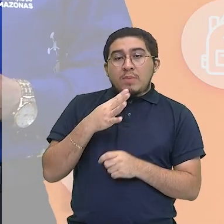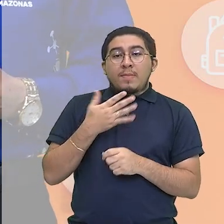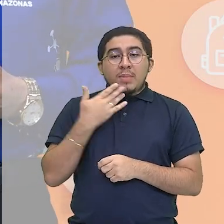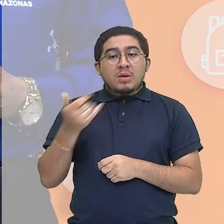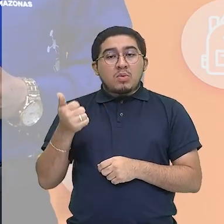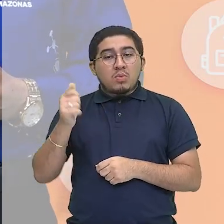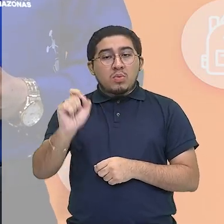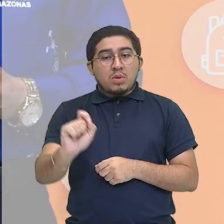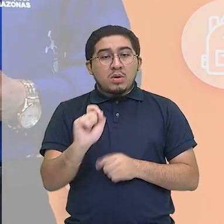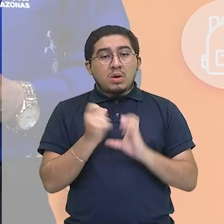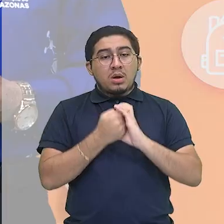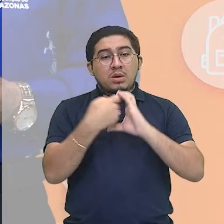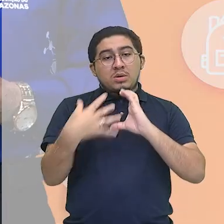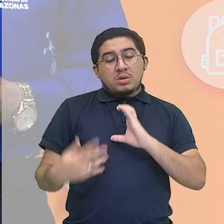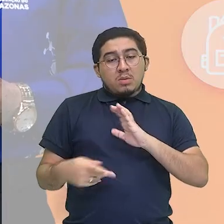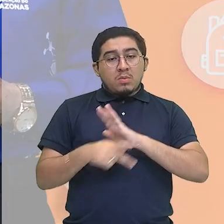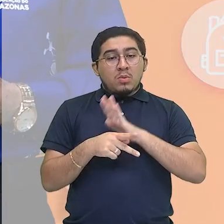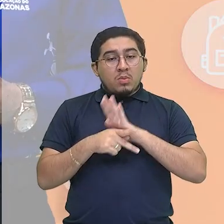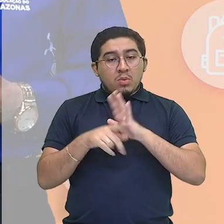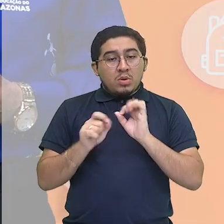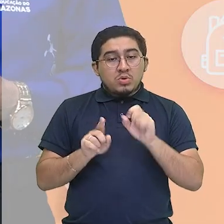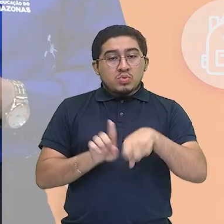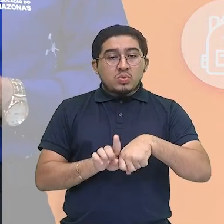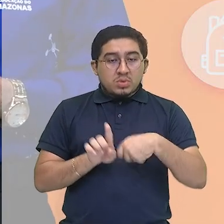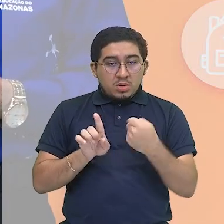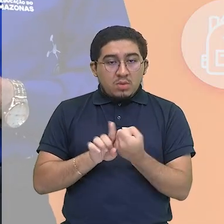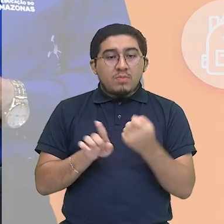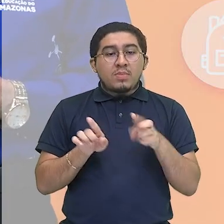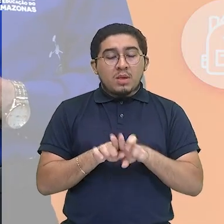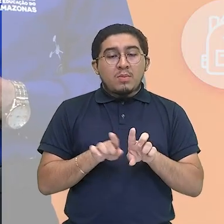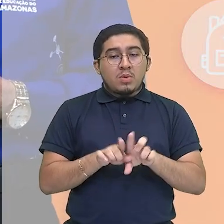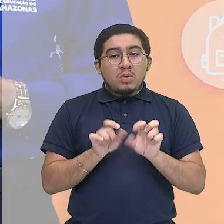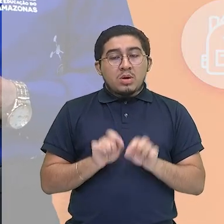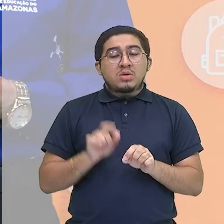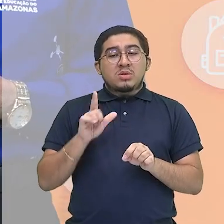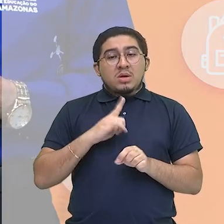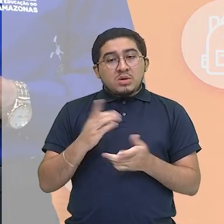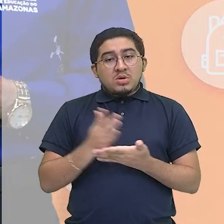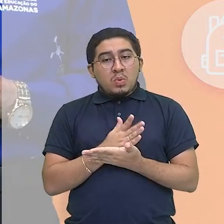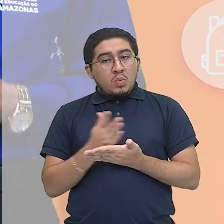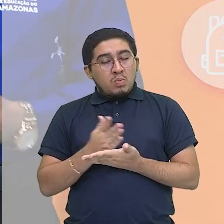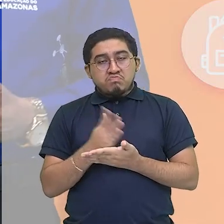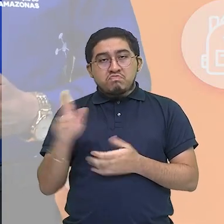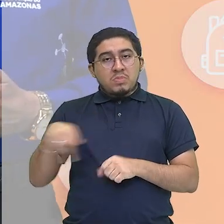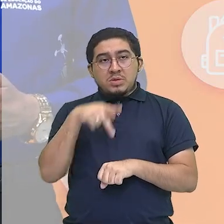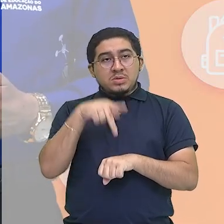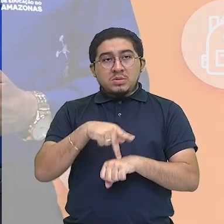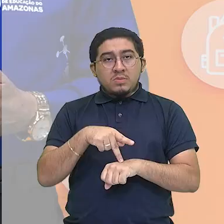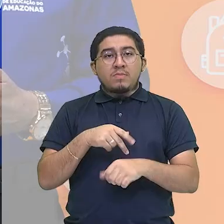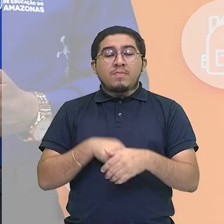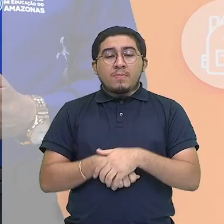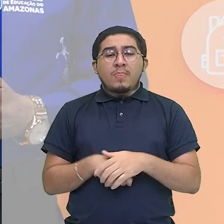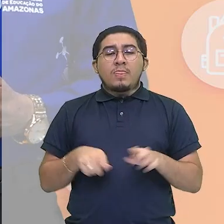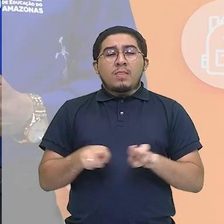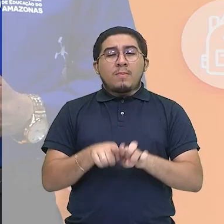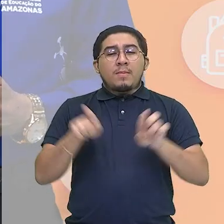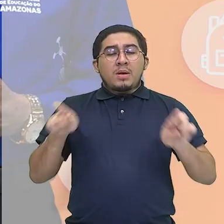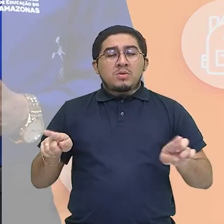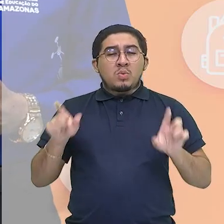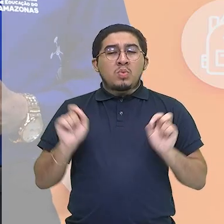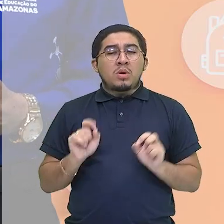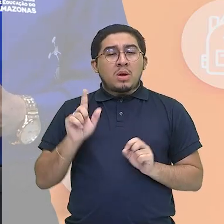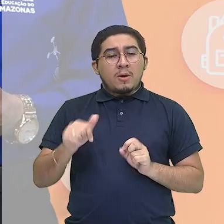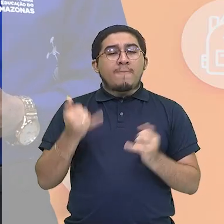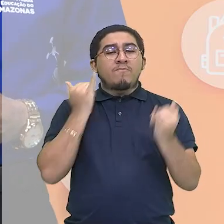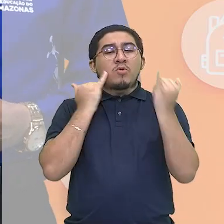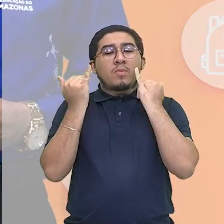as características sociais de um determinado país. E o que são